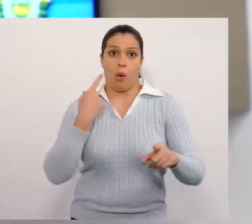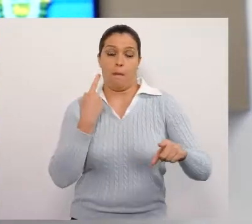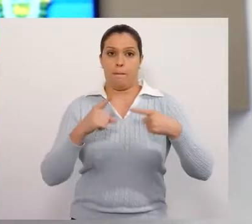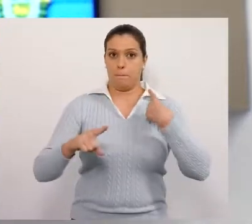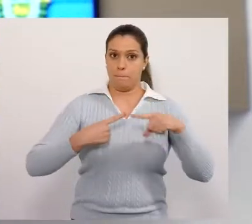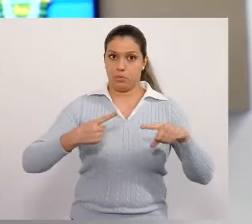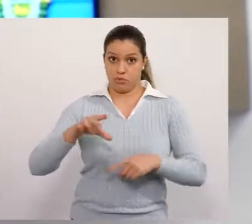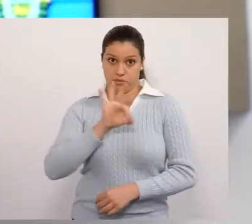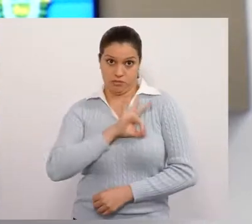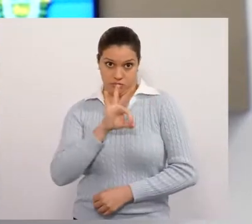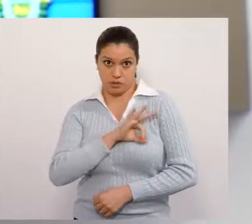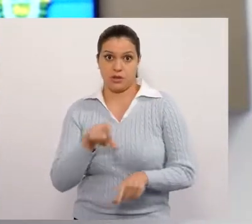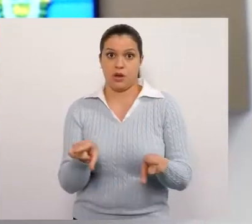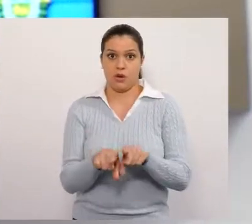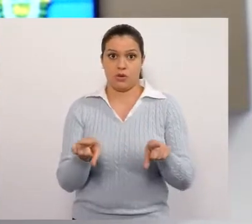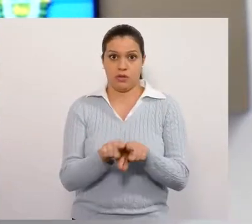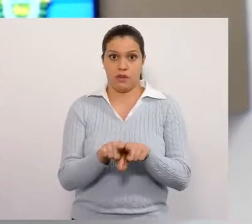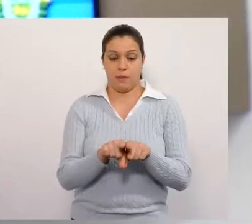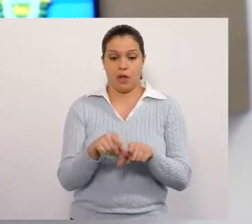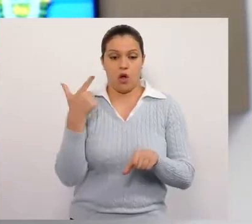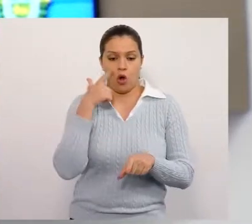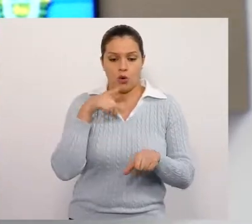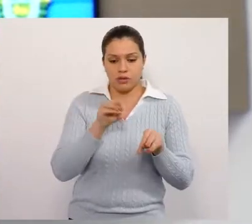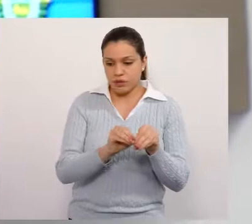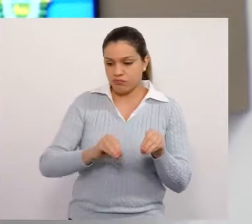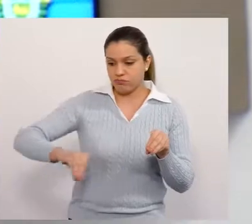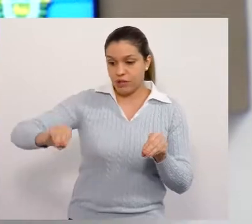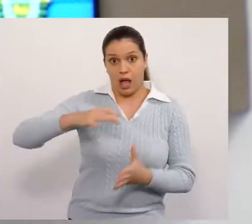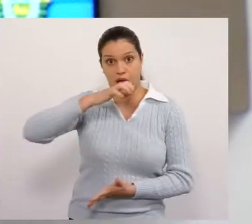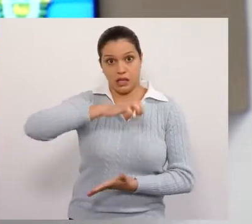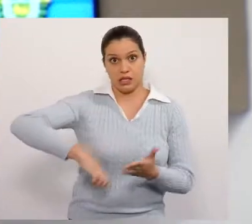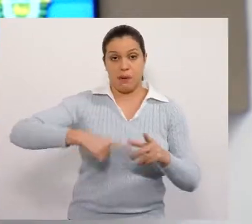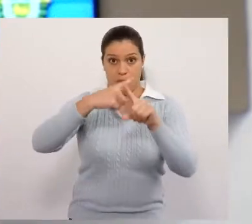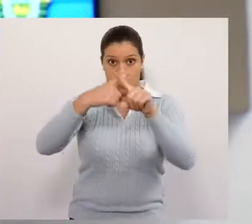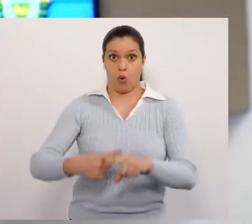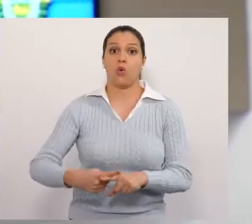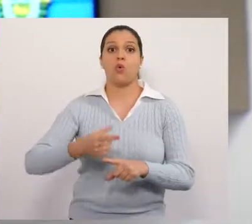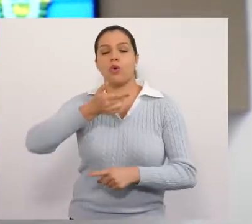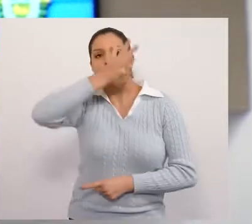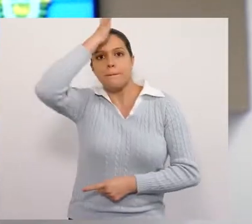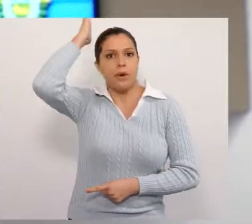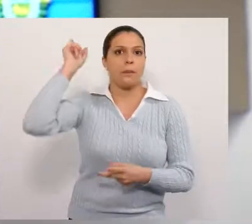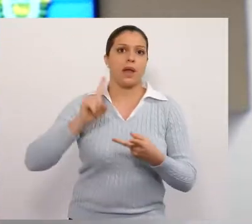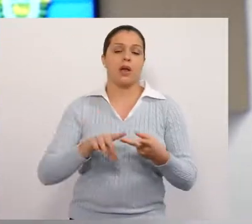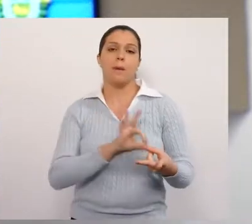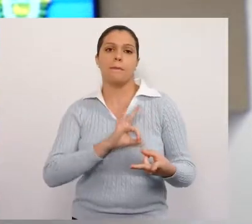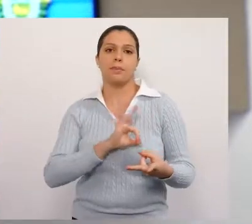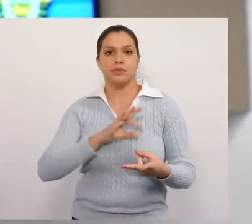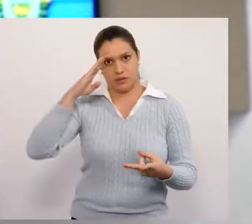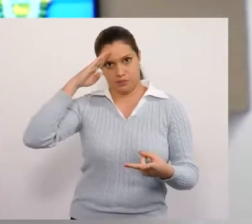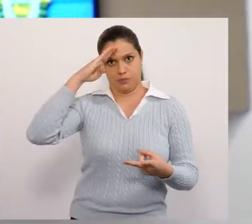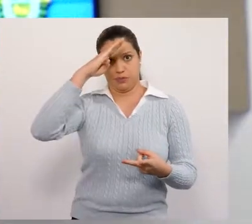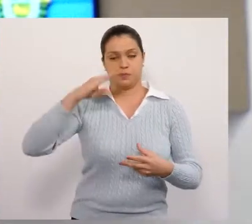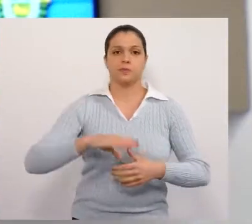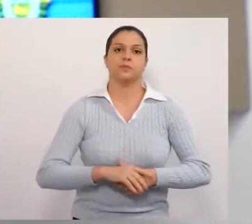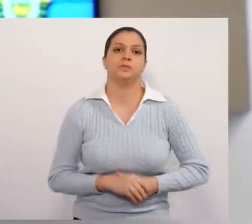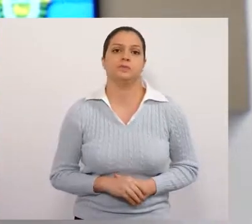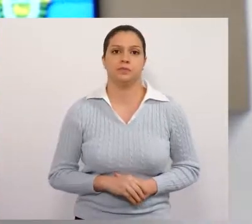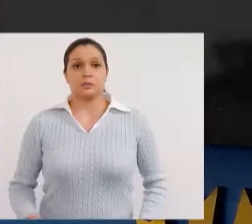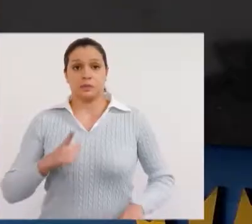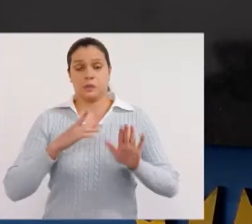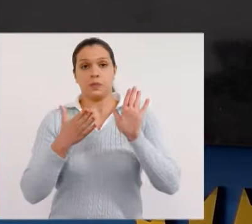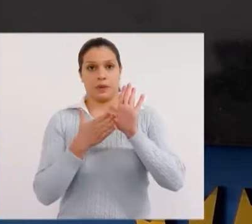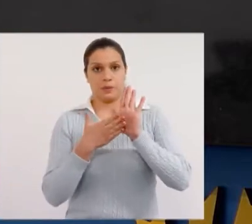músicos e na prorrogação da validade de exames feitos por candidatos dos concursos dos bombeiros e da Polícia